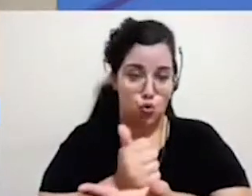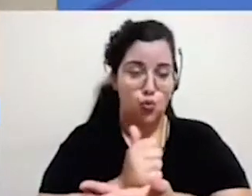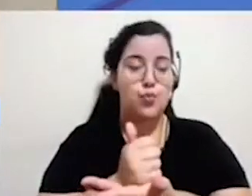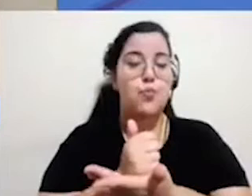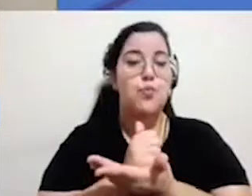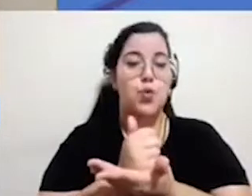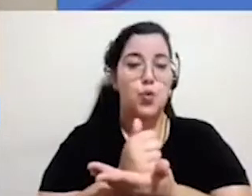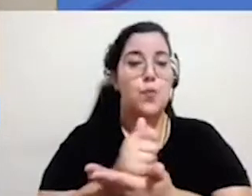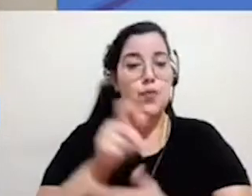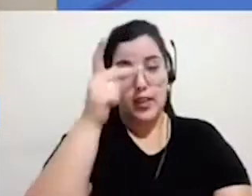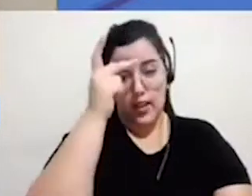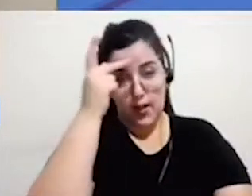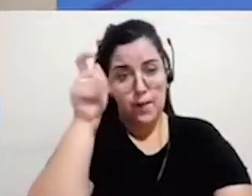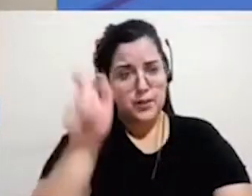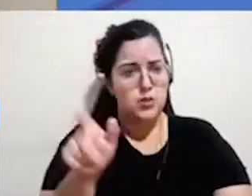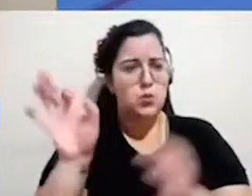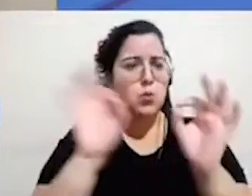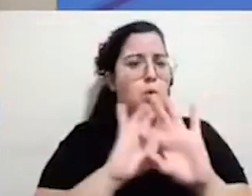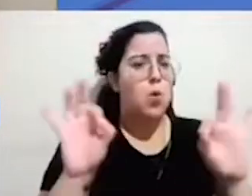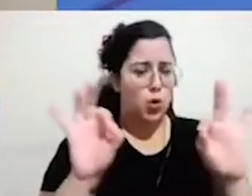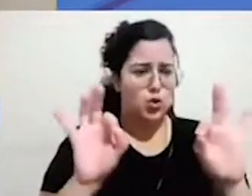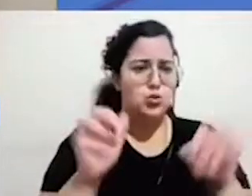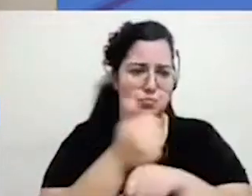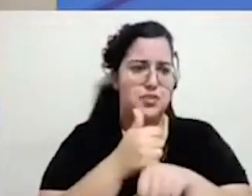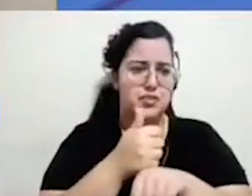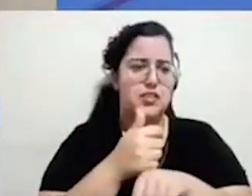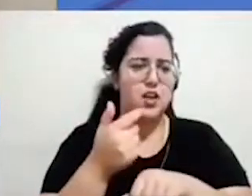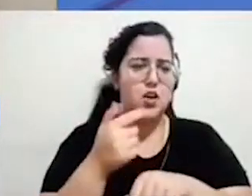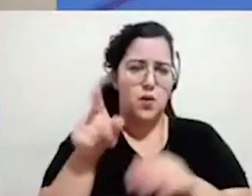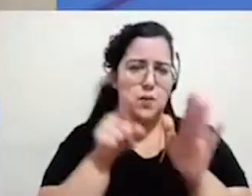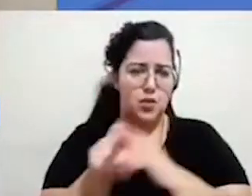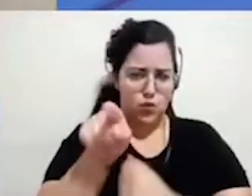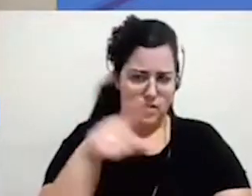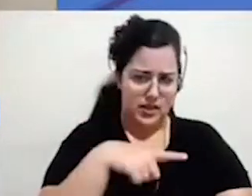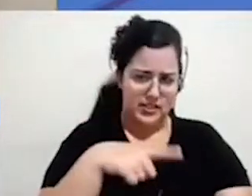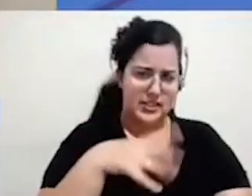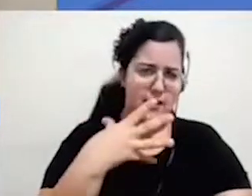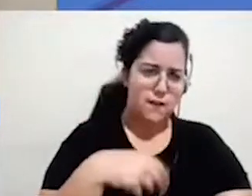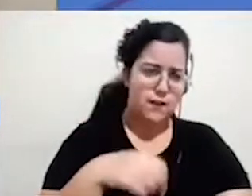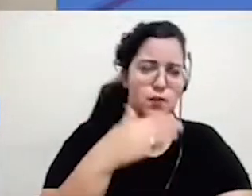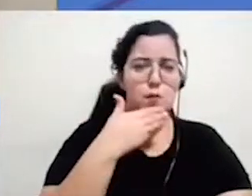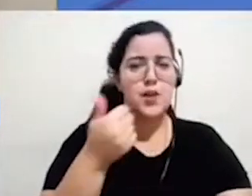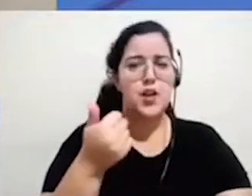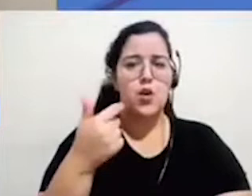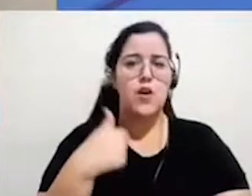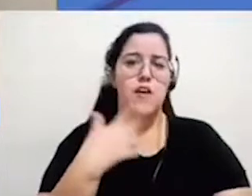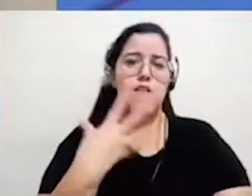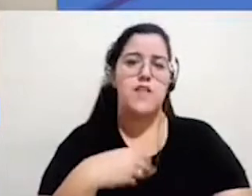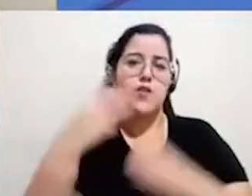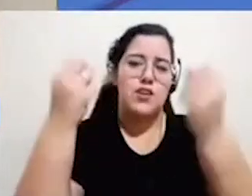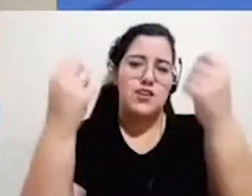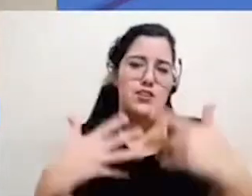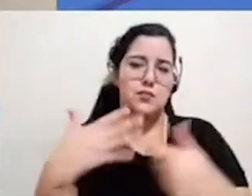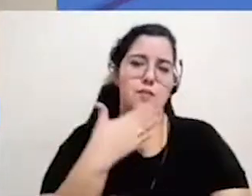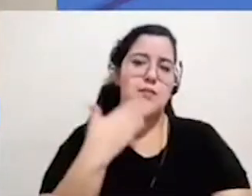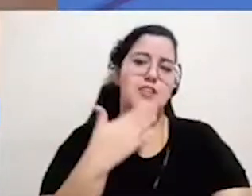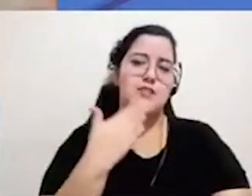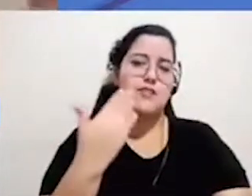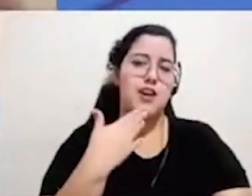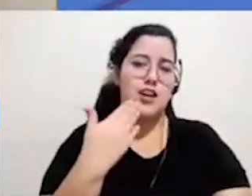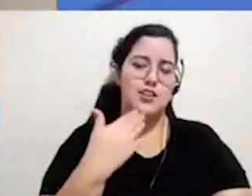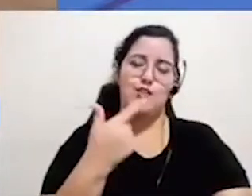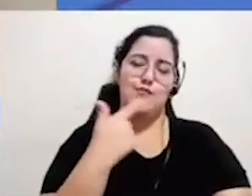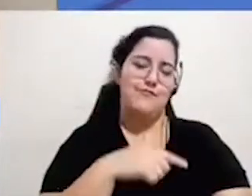pessoas super craque nisso aí e tal, falou assim: você tem um filho? Que eu prefiro explicar para ele, porque ele vai entender mais rápido. Quem